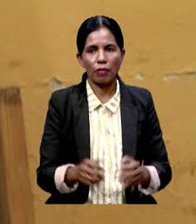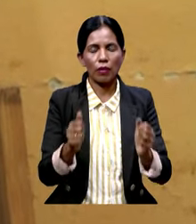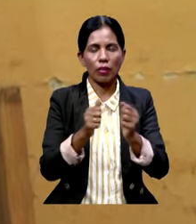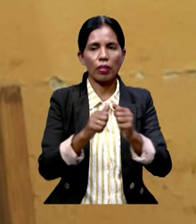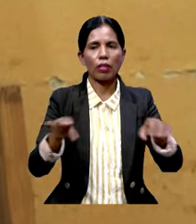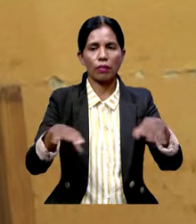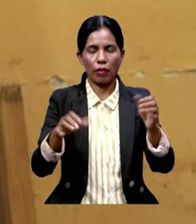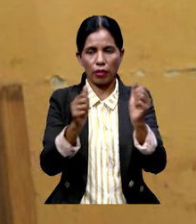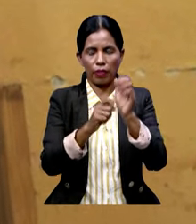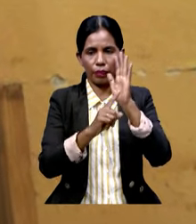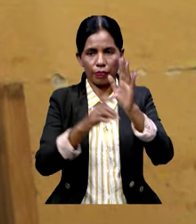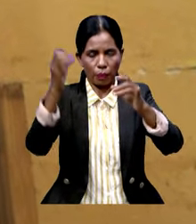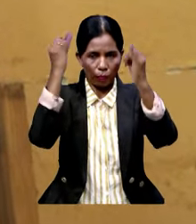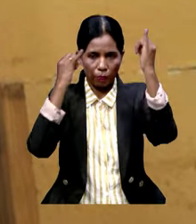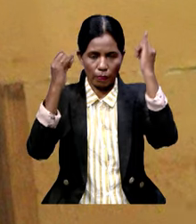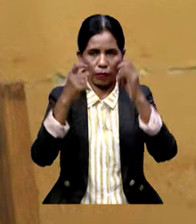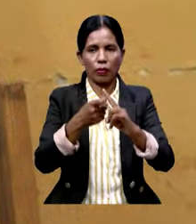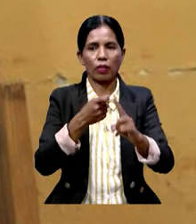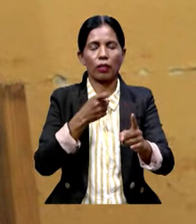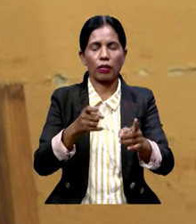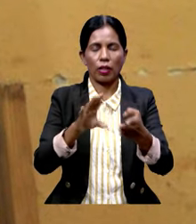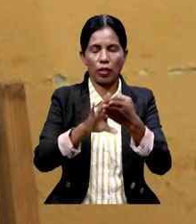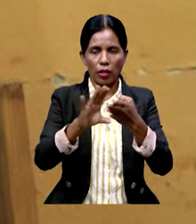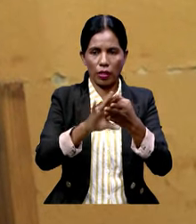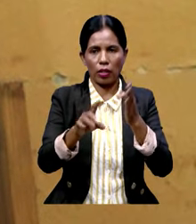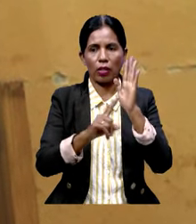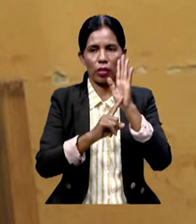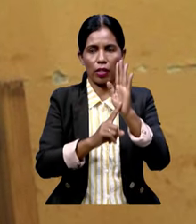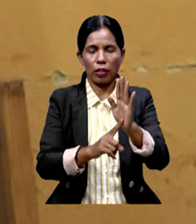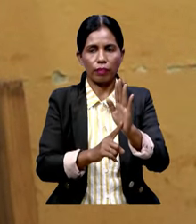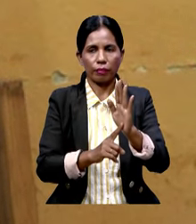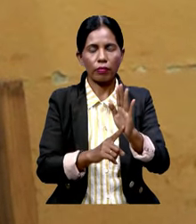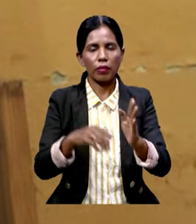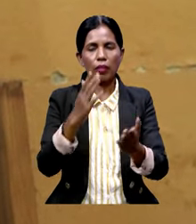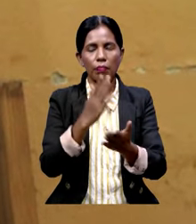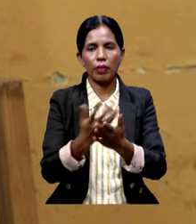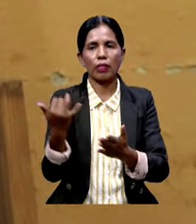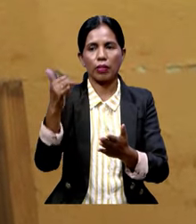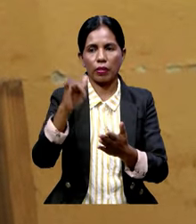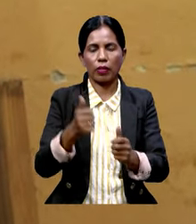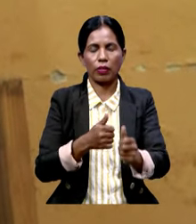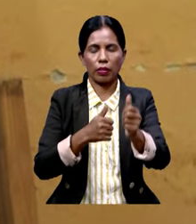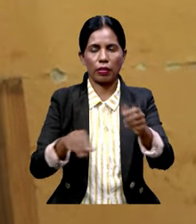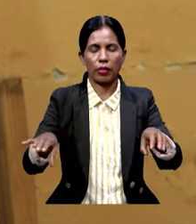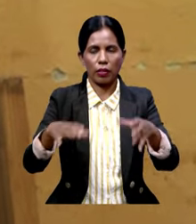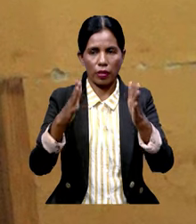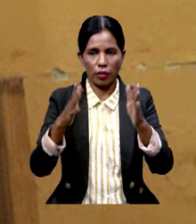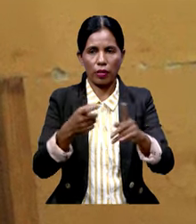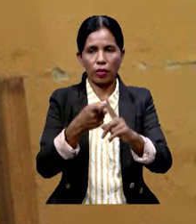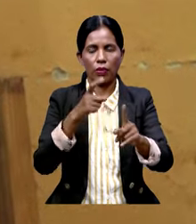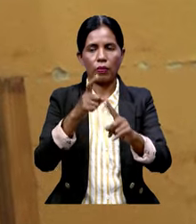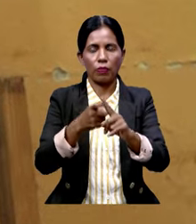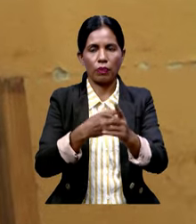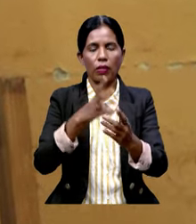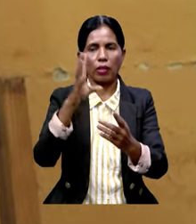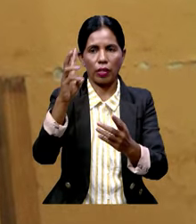através de informações da mesma, ao lixo carta notificação, mesmo ao notificar Sira, baseia para ser no contrato, se não é até